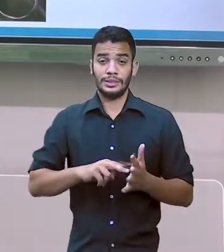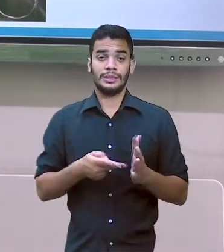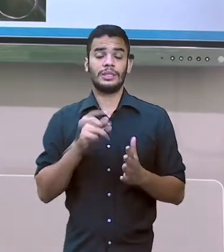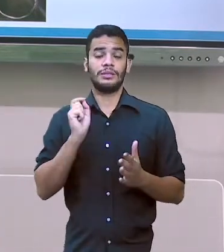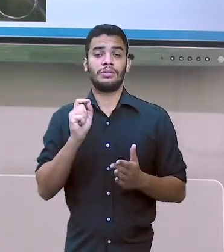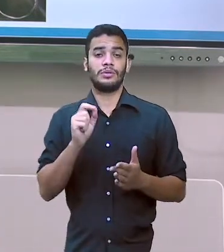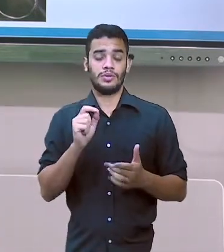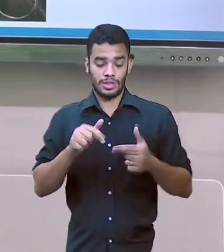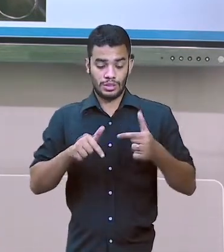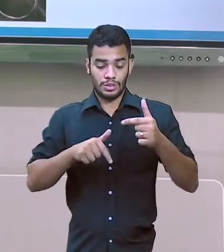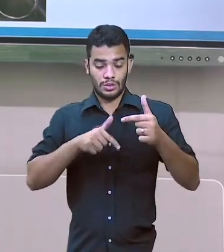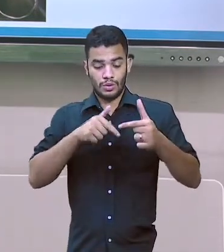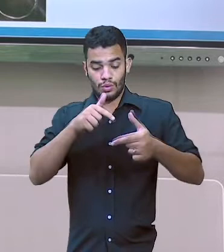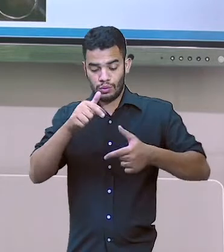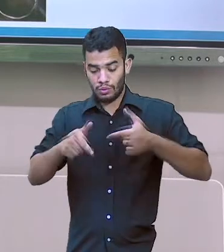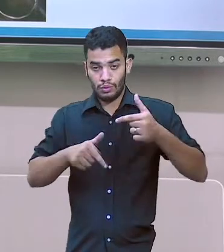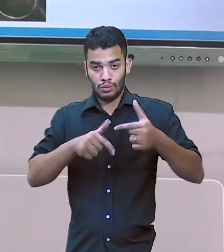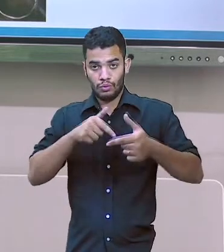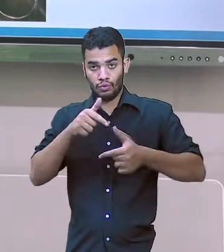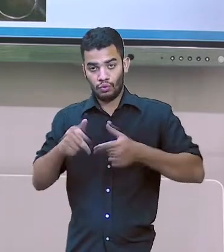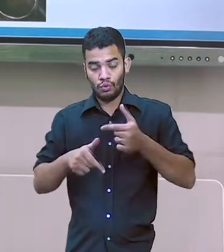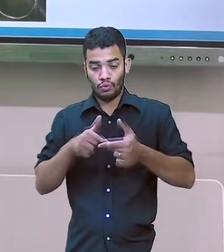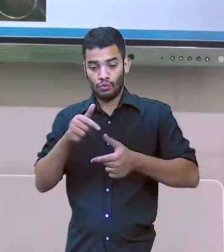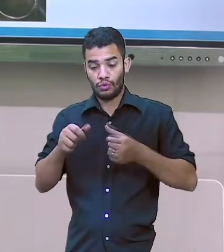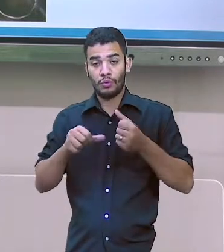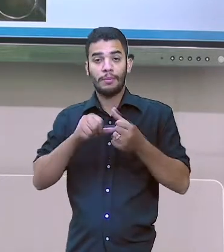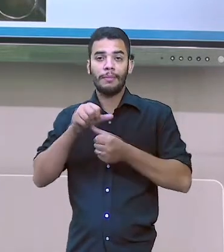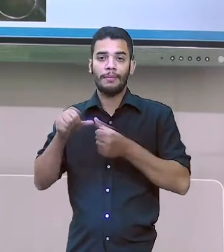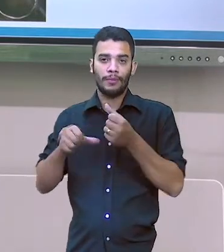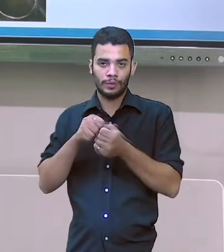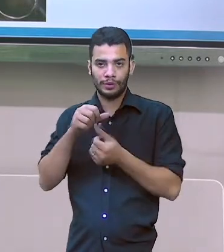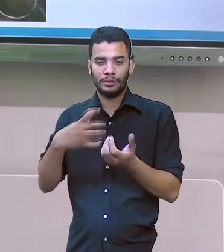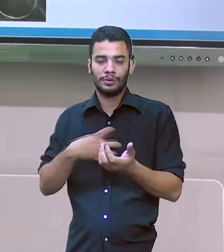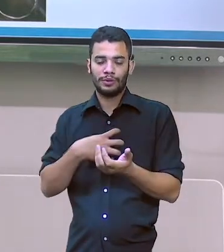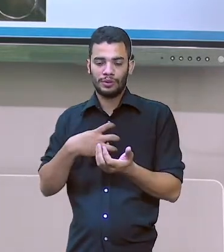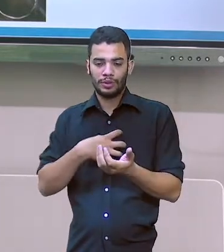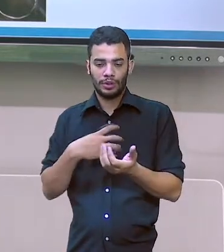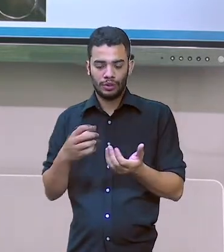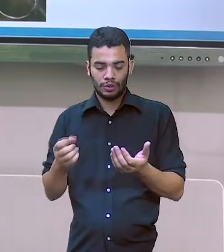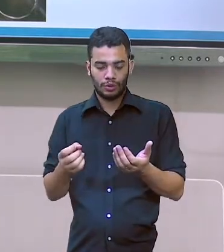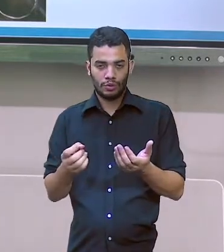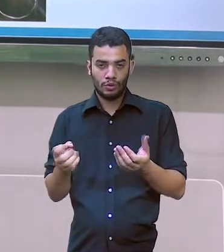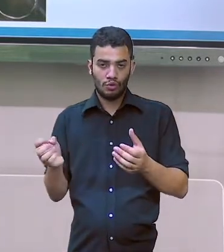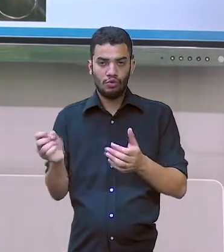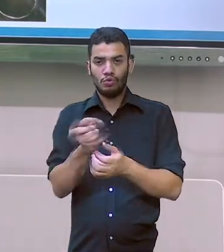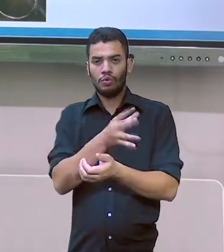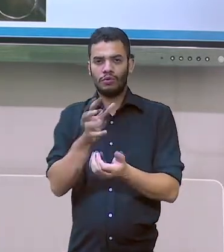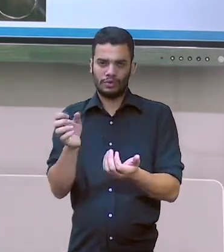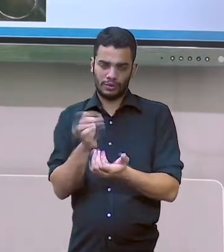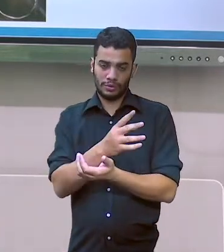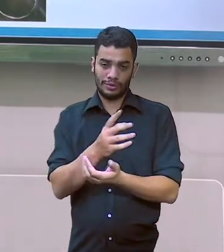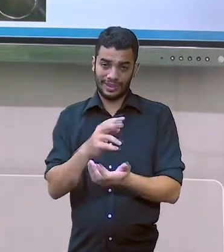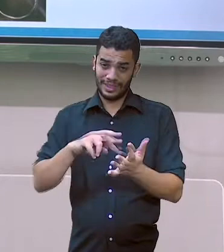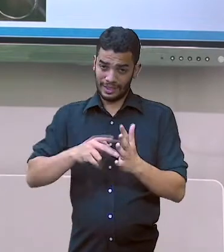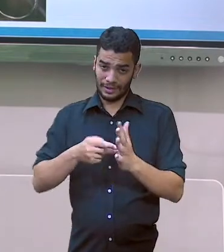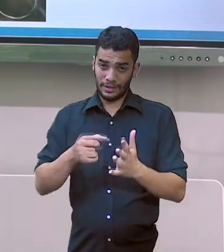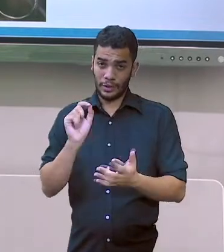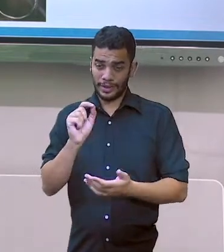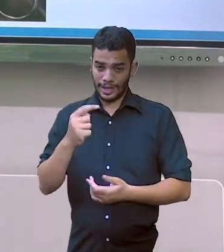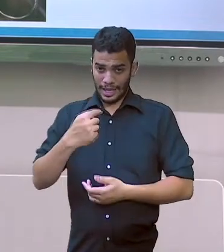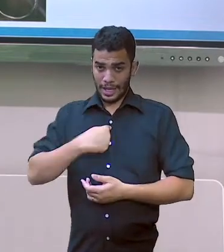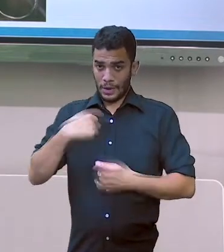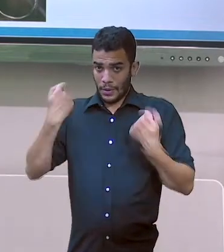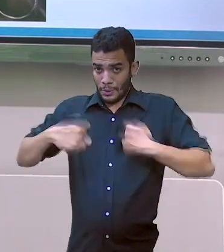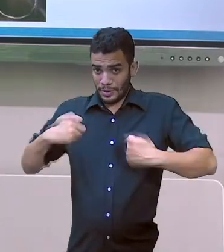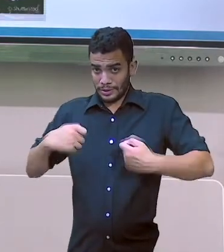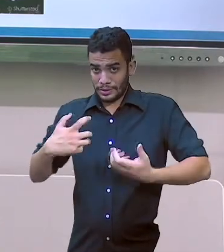eu preciso ser dinâmica nesse mercado, senão eu fico fora. E aí nós vamos